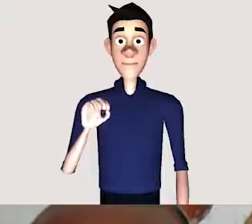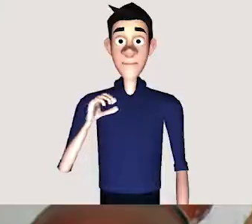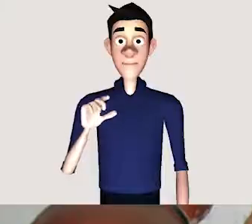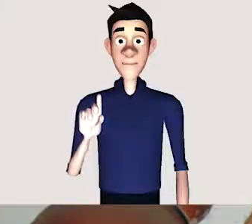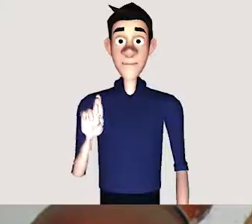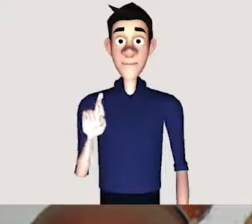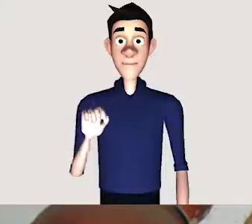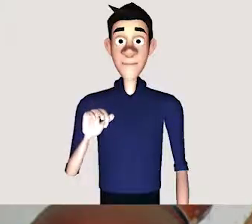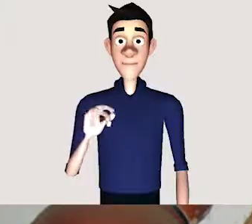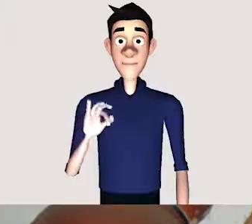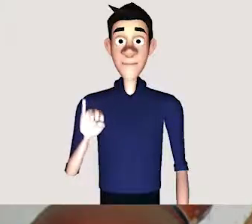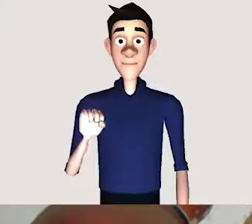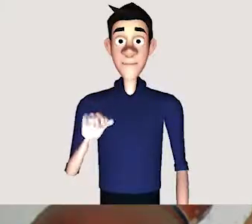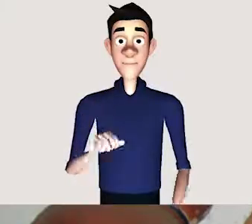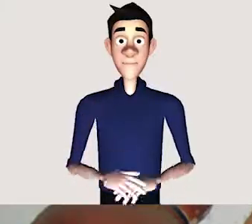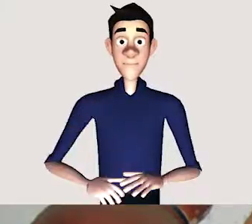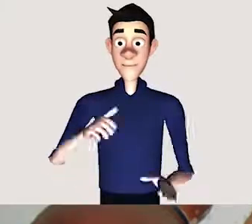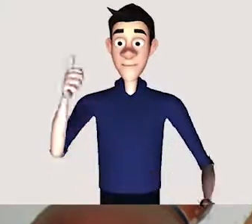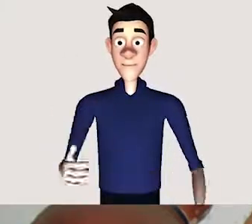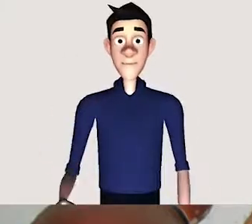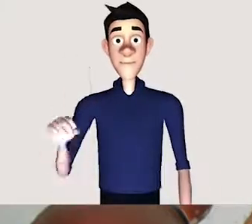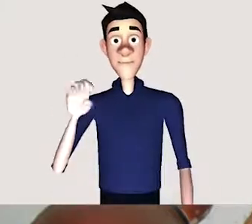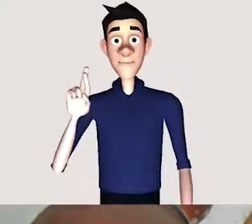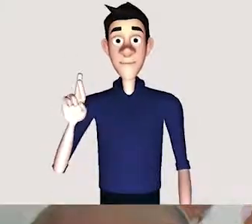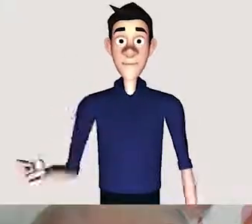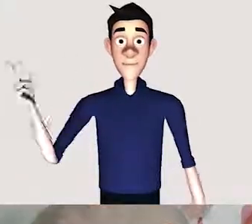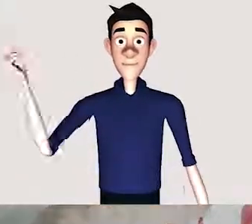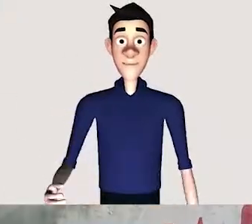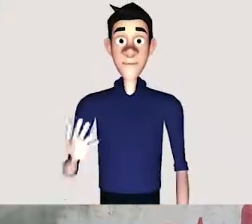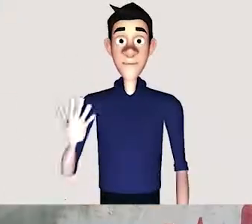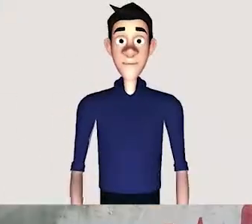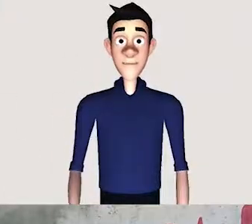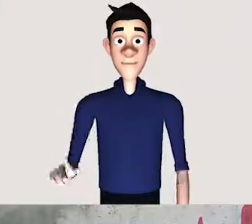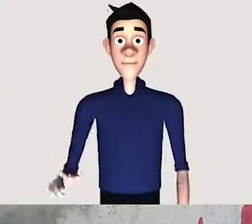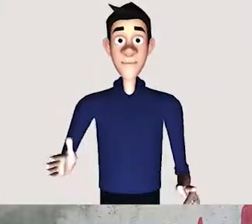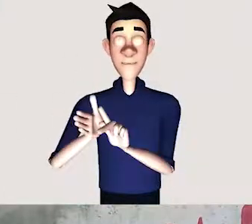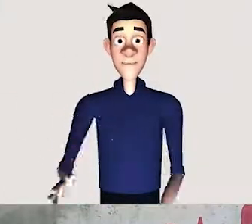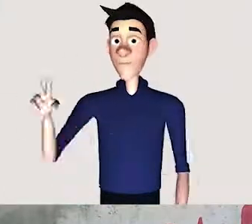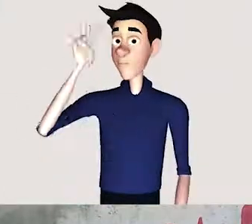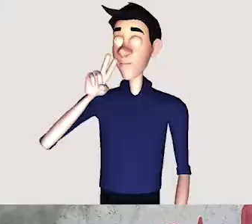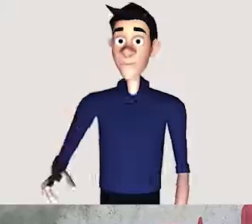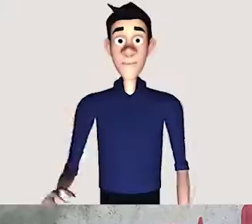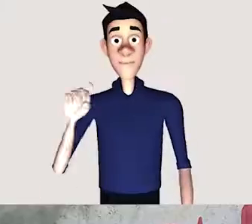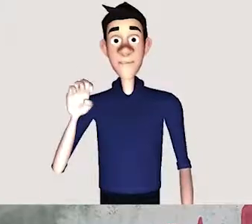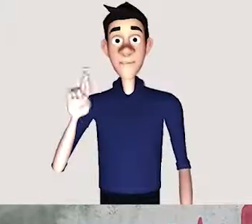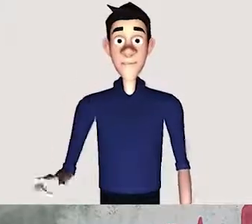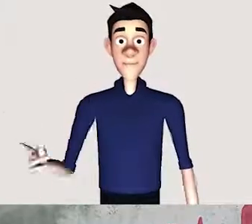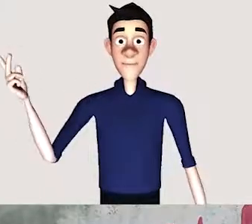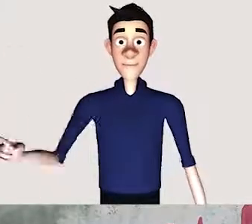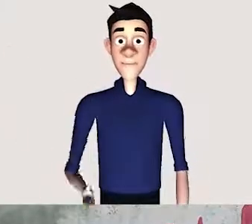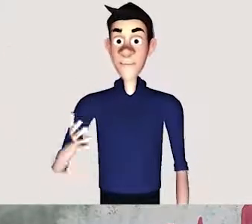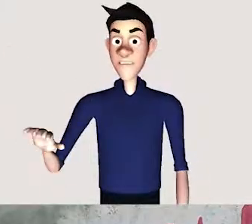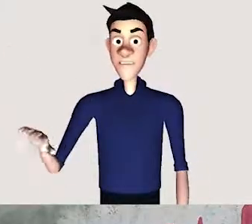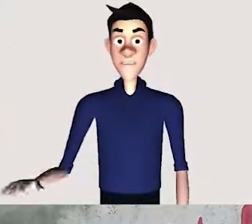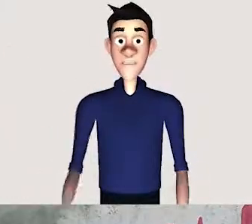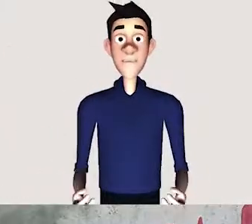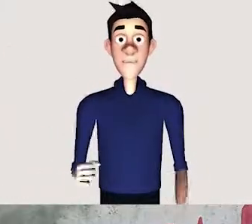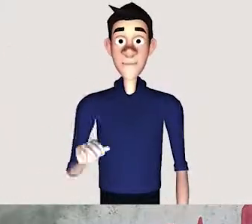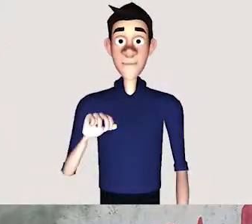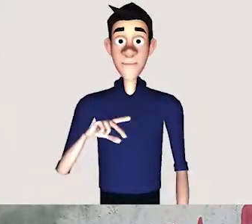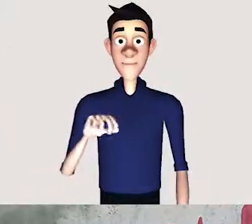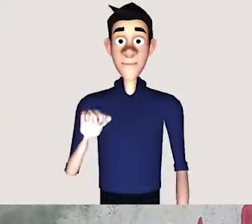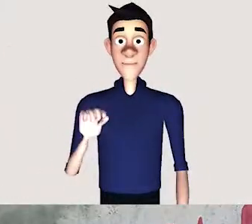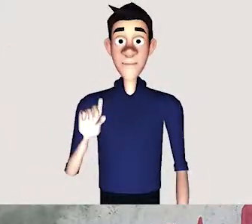memória. Quando eu olho para o ponto de memória da estrutural, eu posso observar isso. Ali eles têm